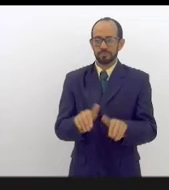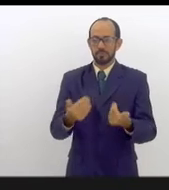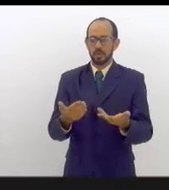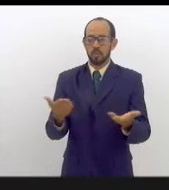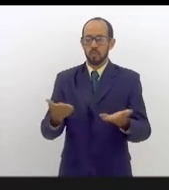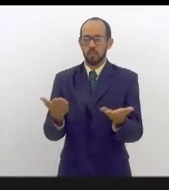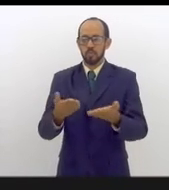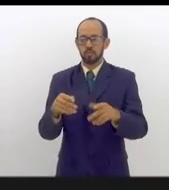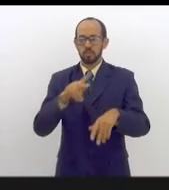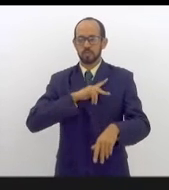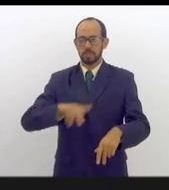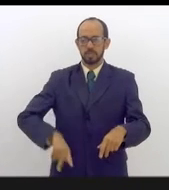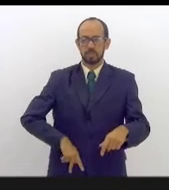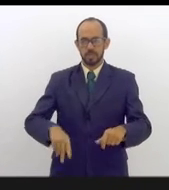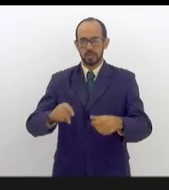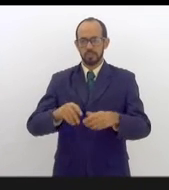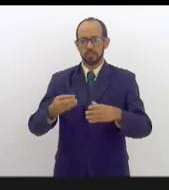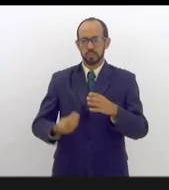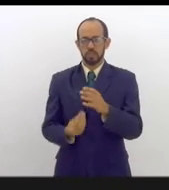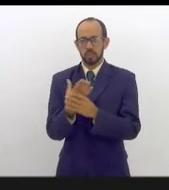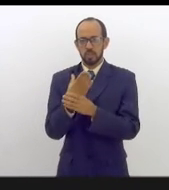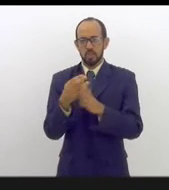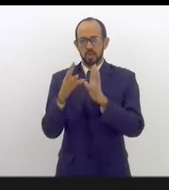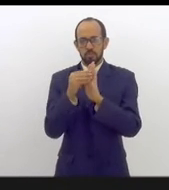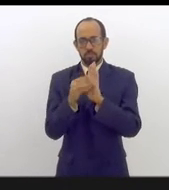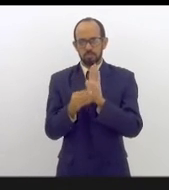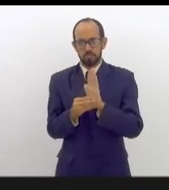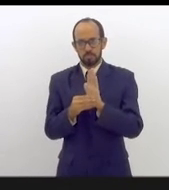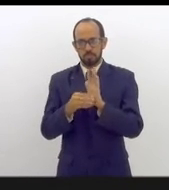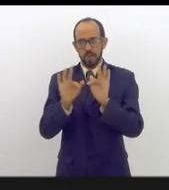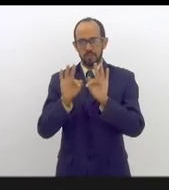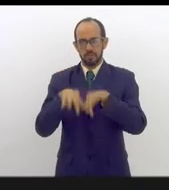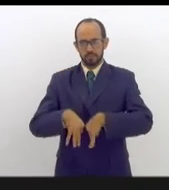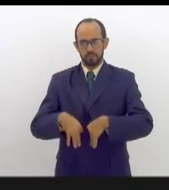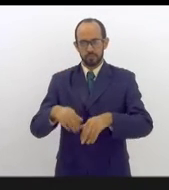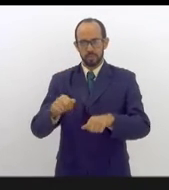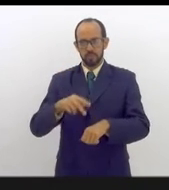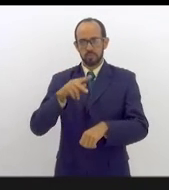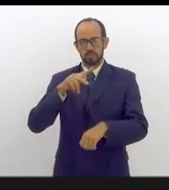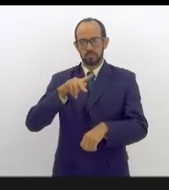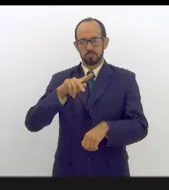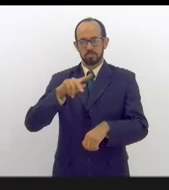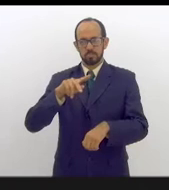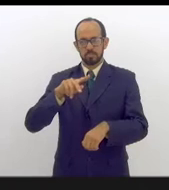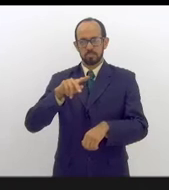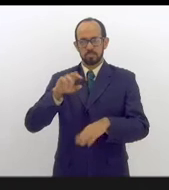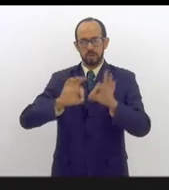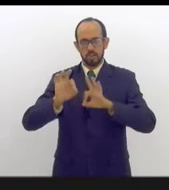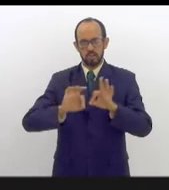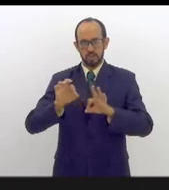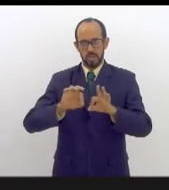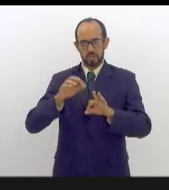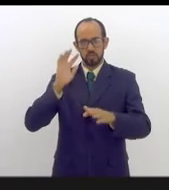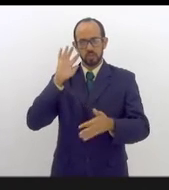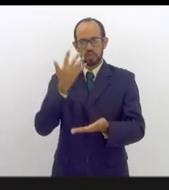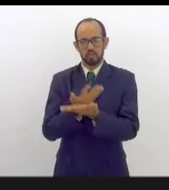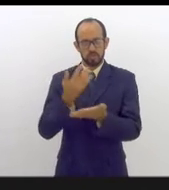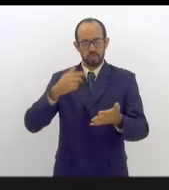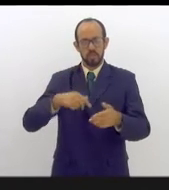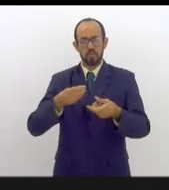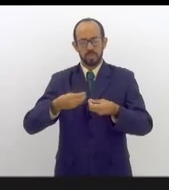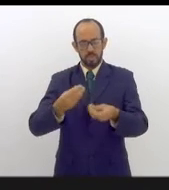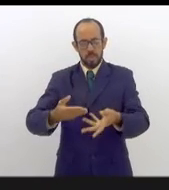montou a pauta, fazendo um esforço para esgotar os projetos de resolução que dão medalhas Tiradentes, que dão,